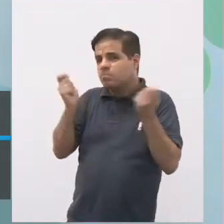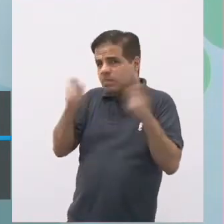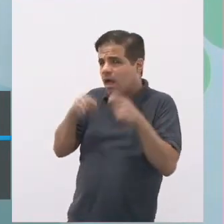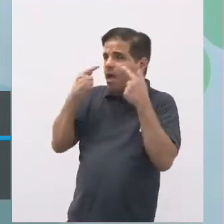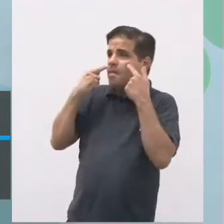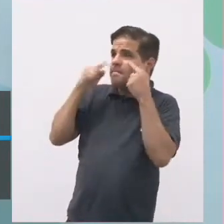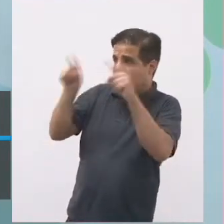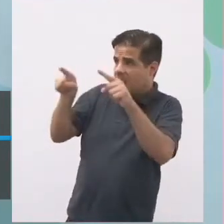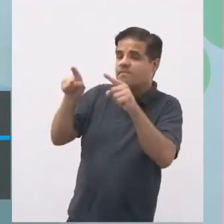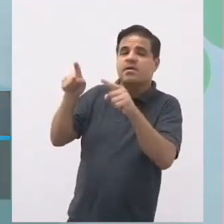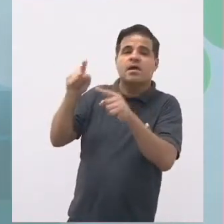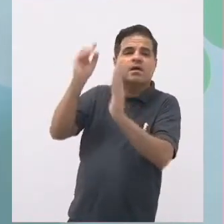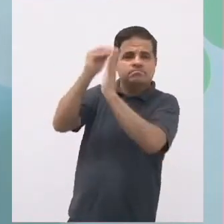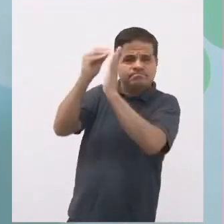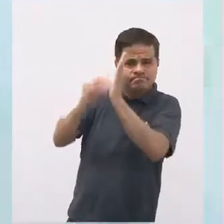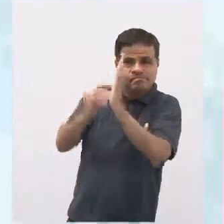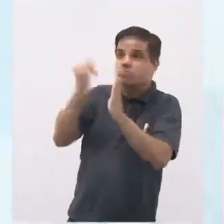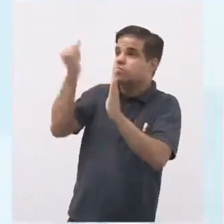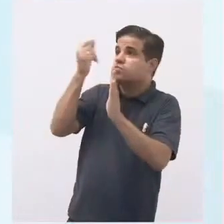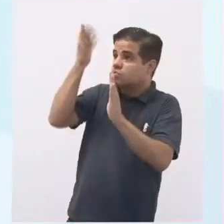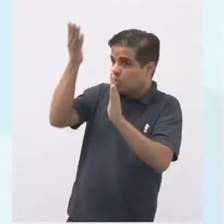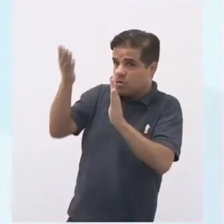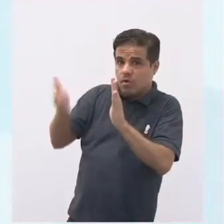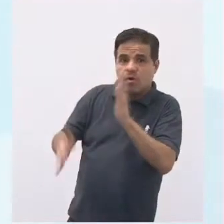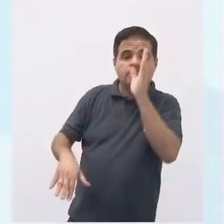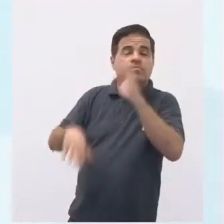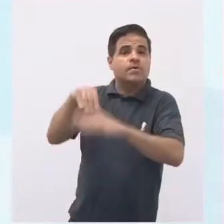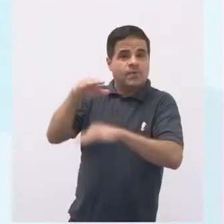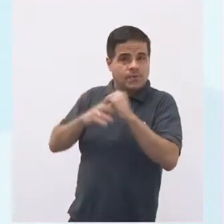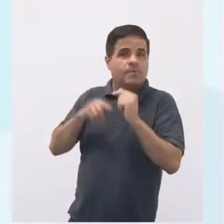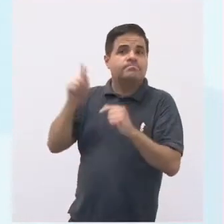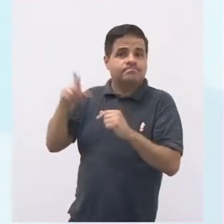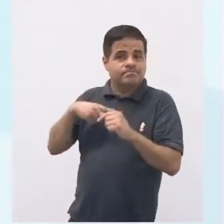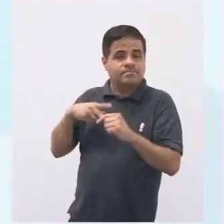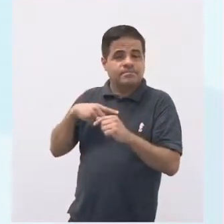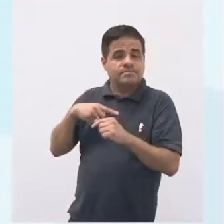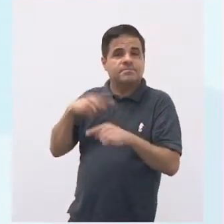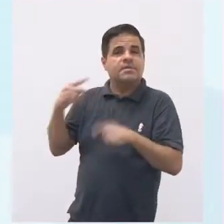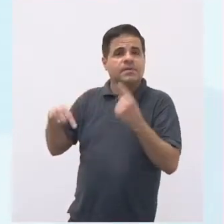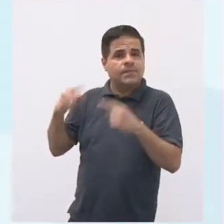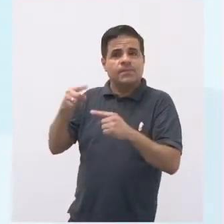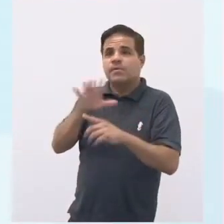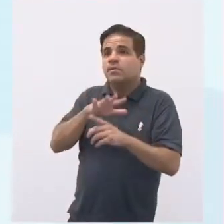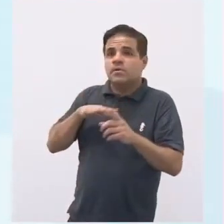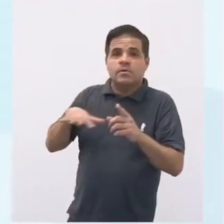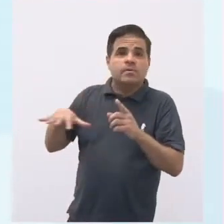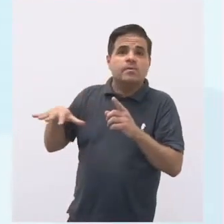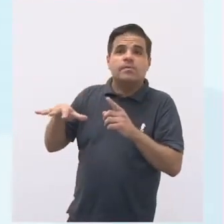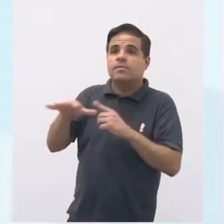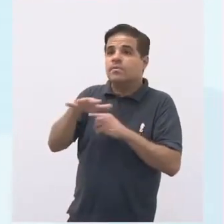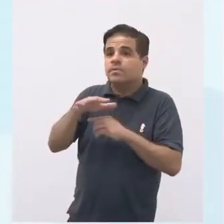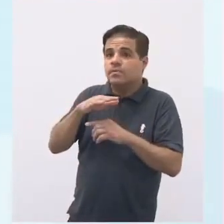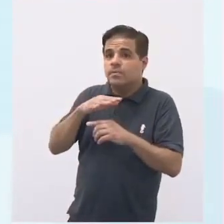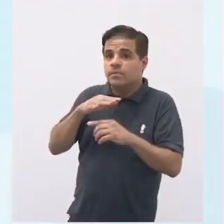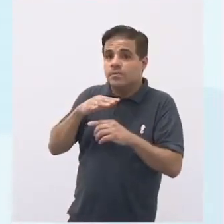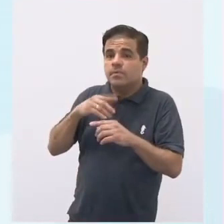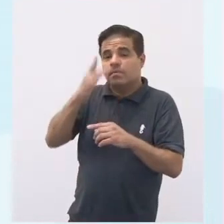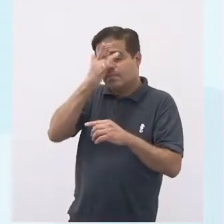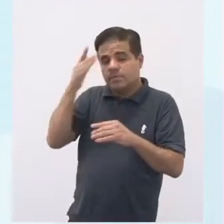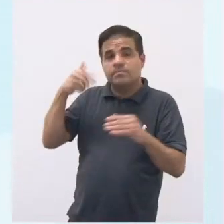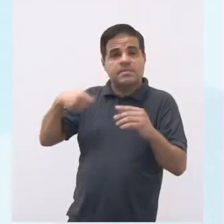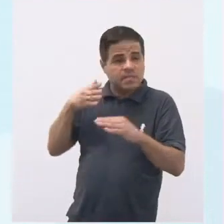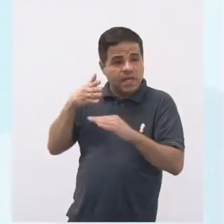aqui no slide, alguns pontos importantes, que são vários atores da sociedade, a luta de uma educação para todos os estudantes. Né? Todo mundo tem que ter o